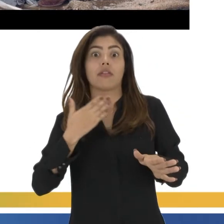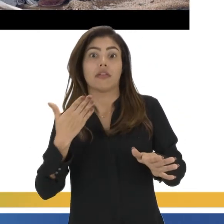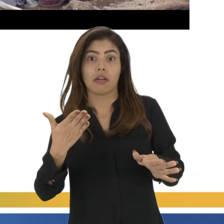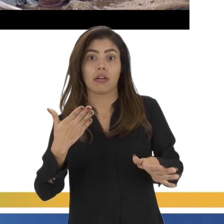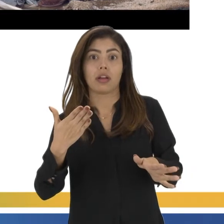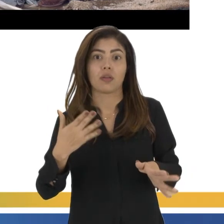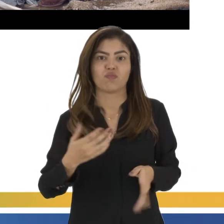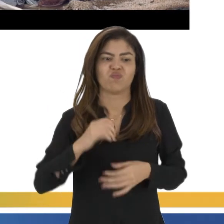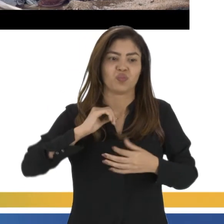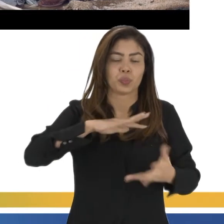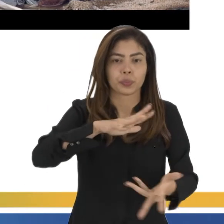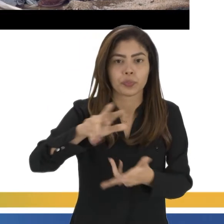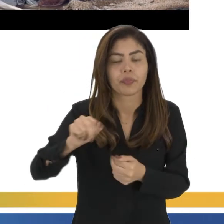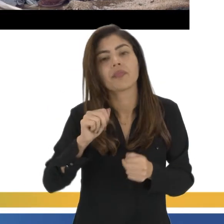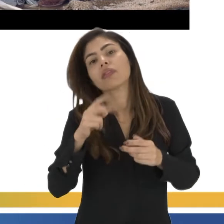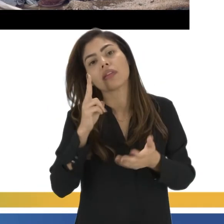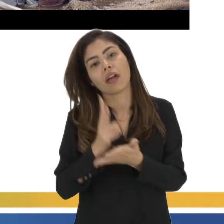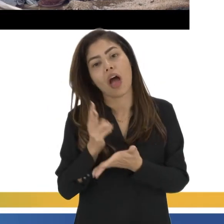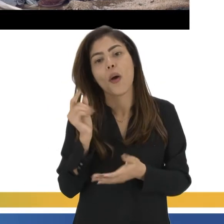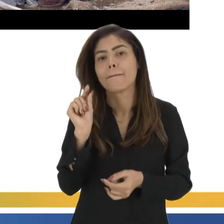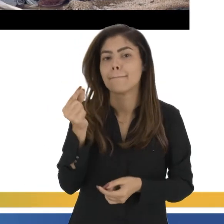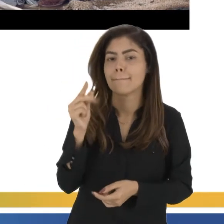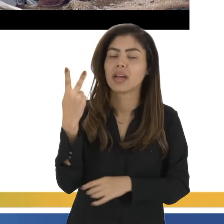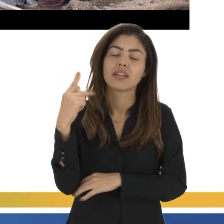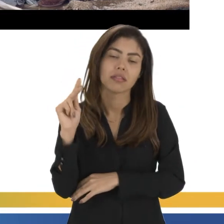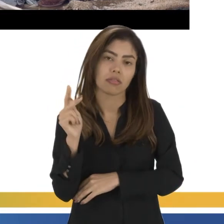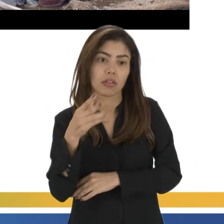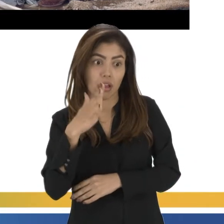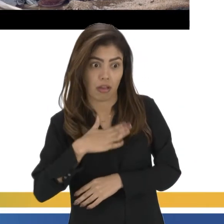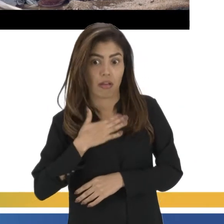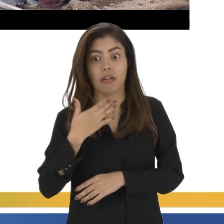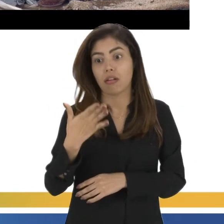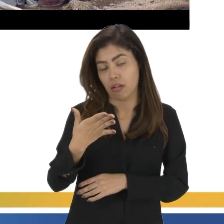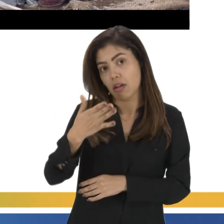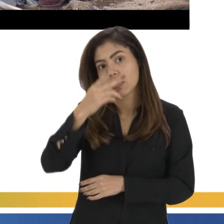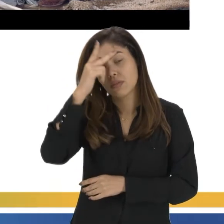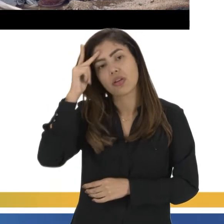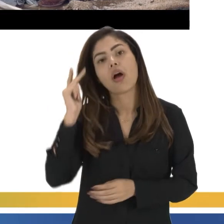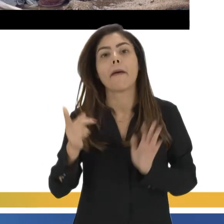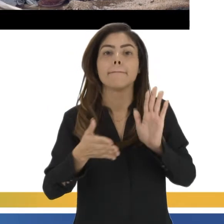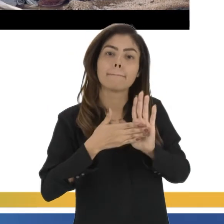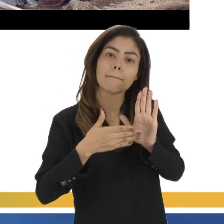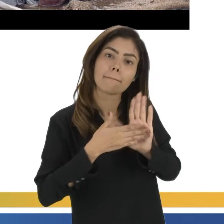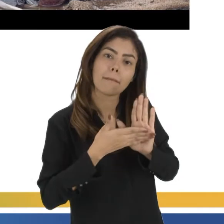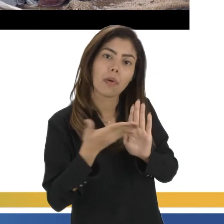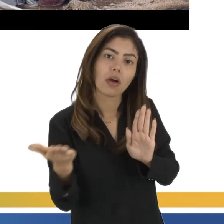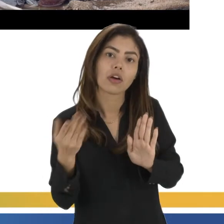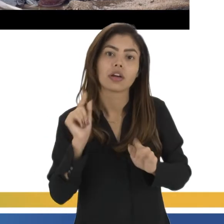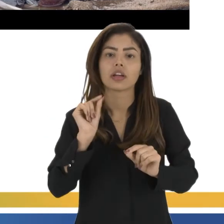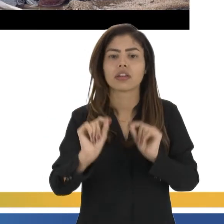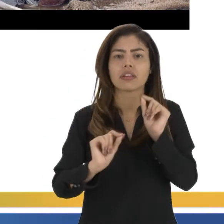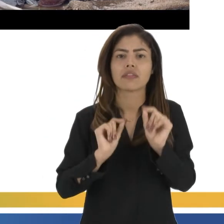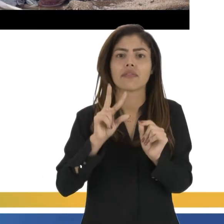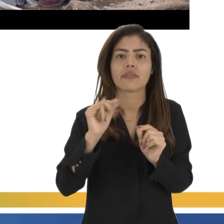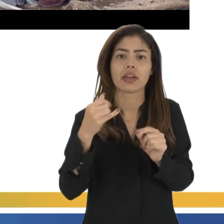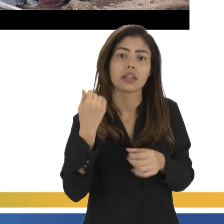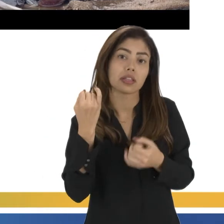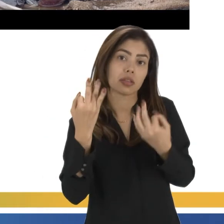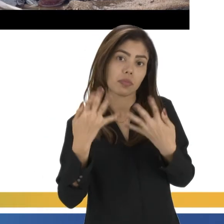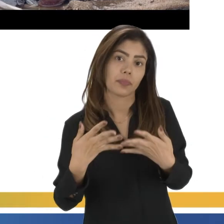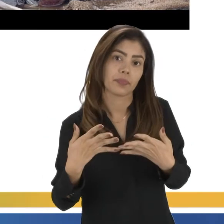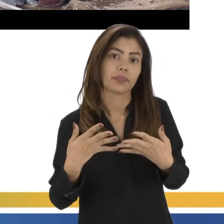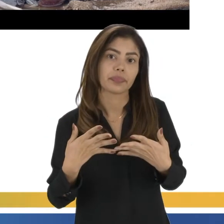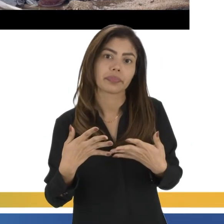chocaram a humanidade durante um certo tempo e elas revelam aquilo que a gente irá abordar, que é justamente